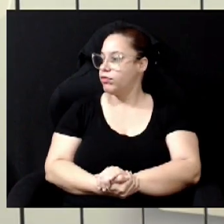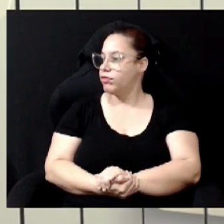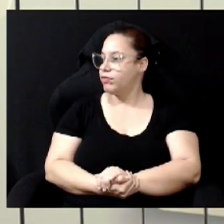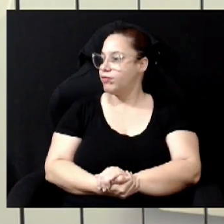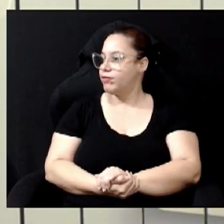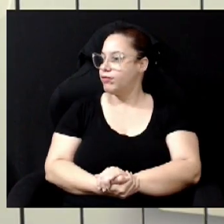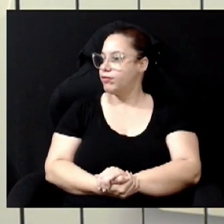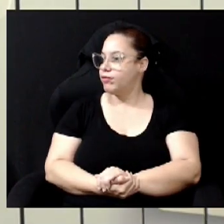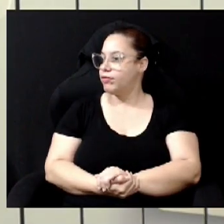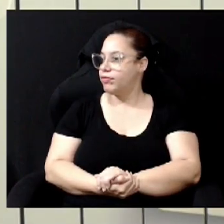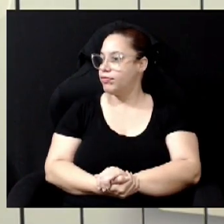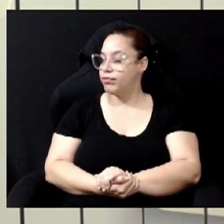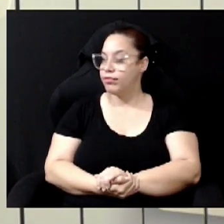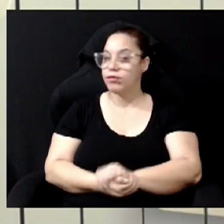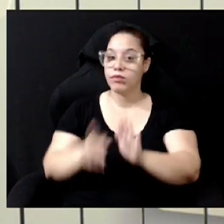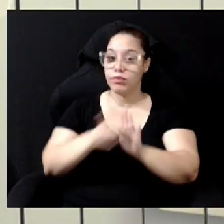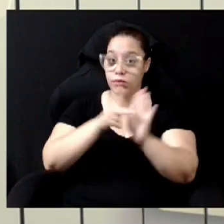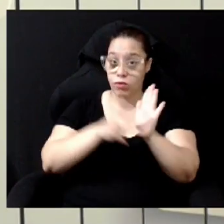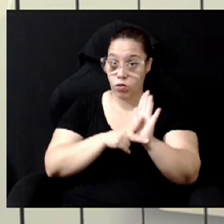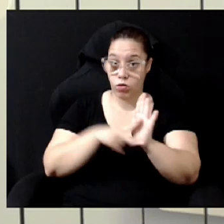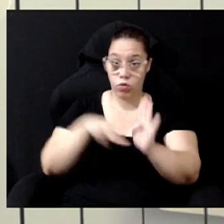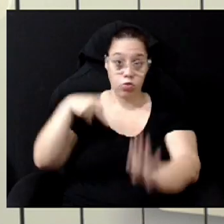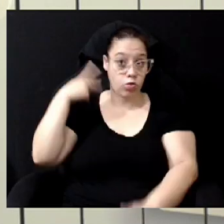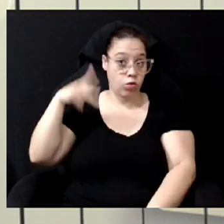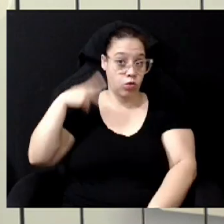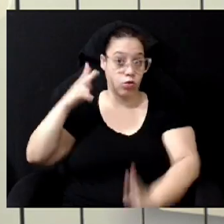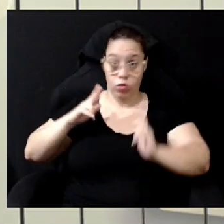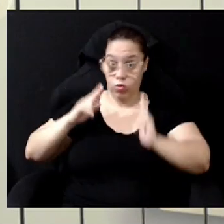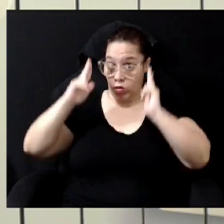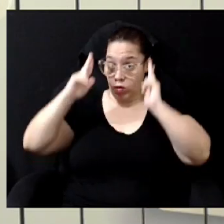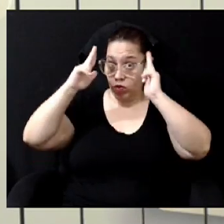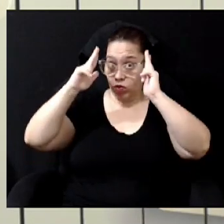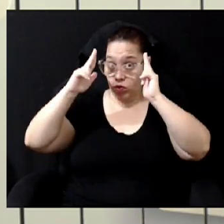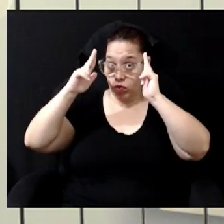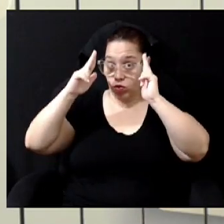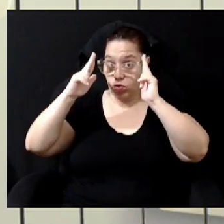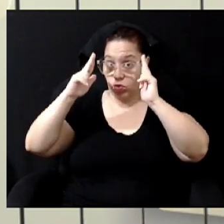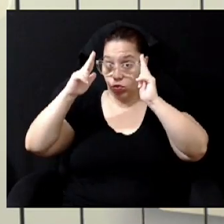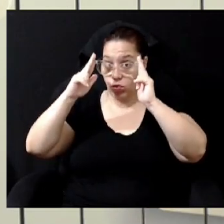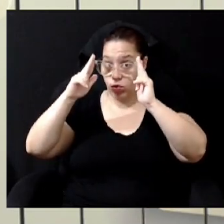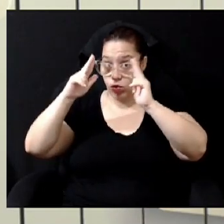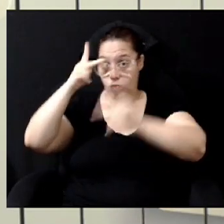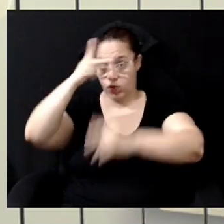O projeto do vereador Edivaldo Cabelo, incluindo as pessoas com as